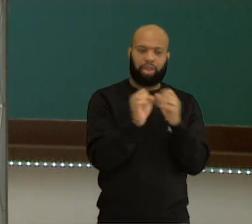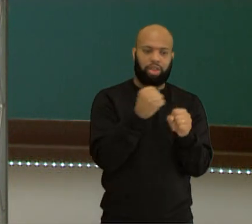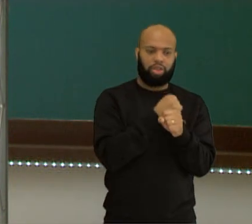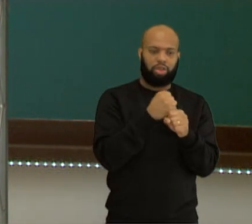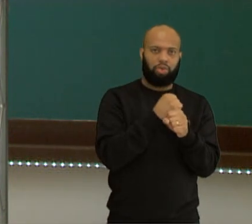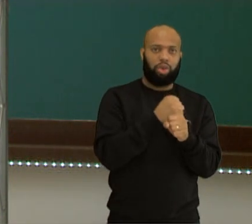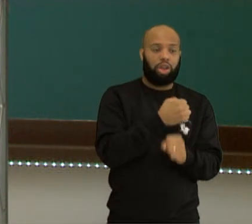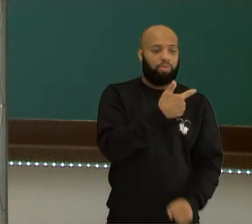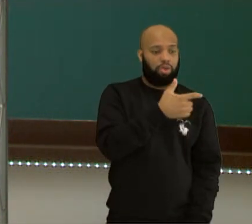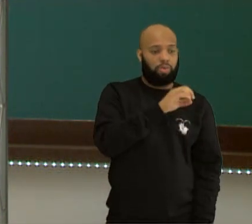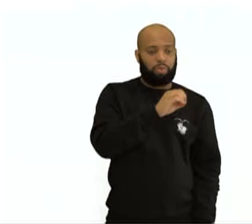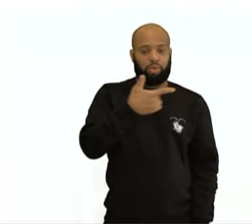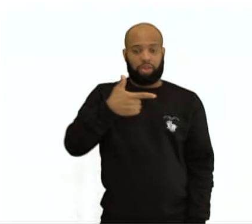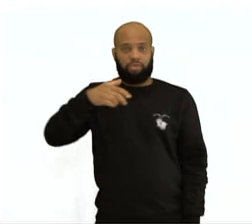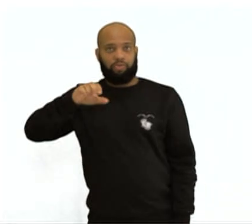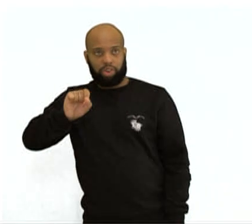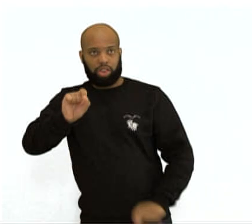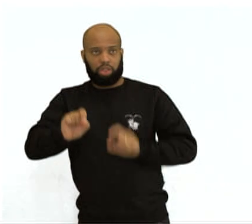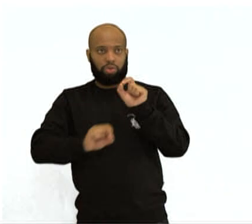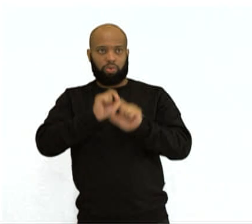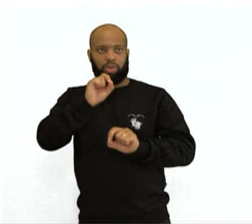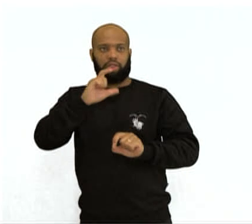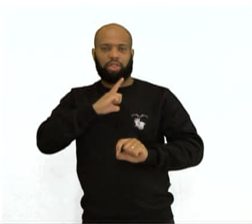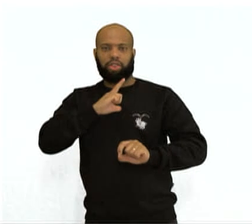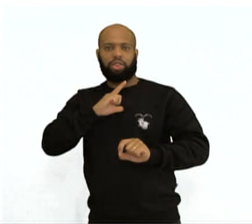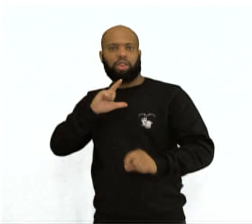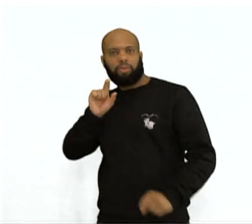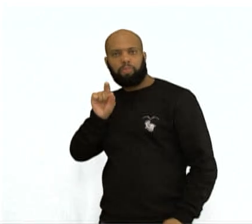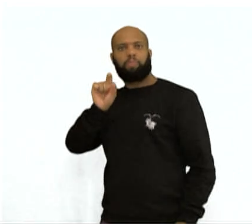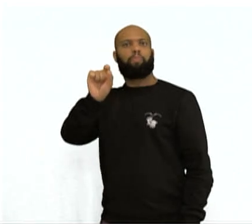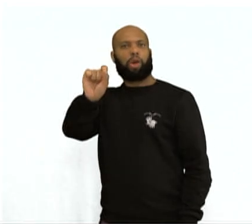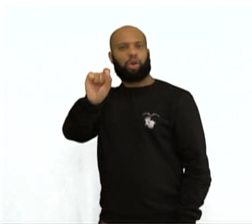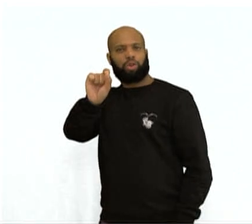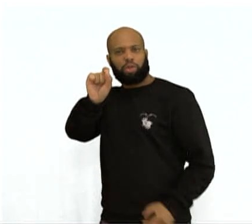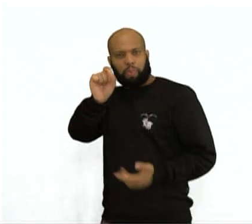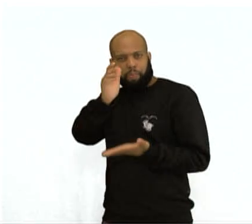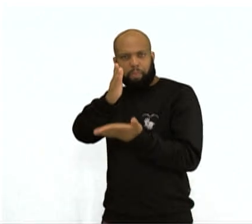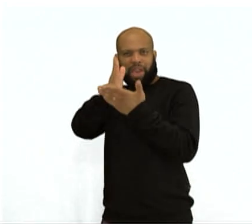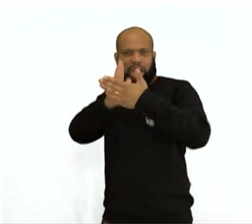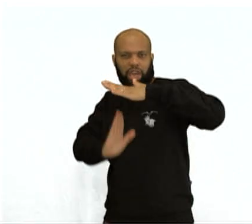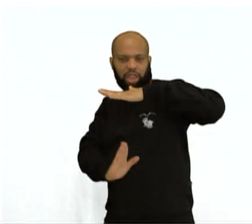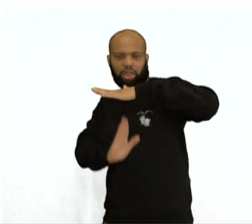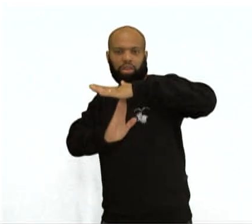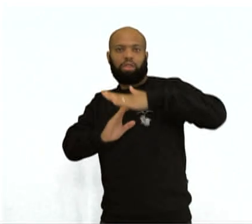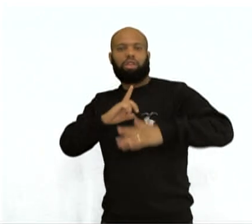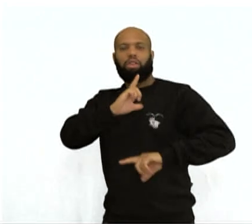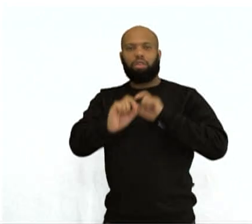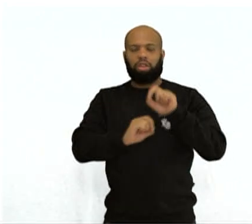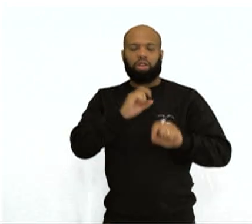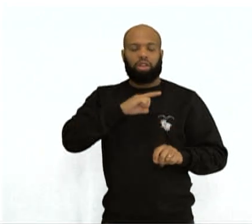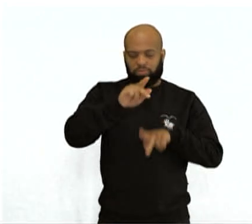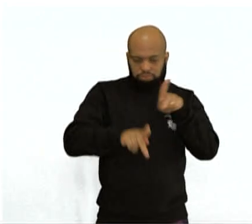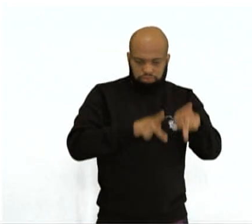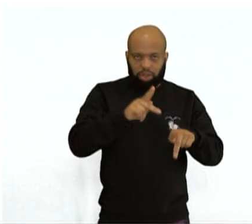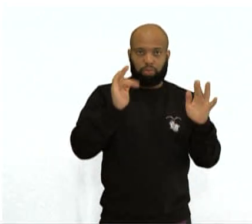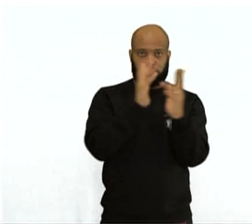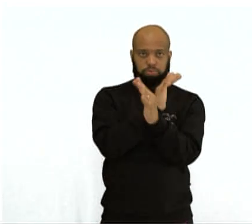será o ponto médio. Isso mesmo, o ponto médio entre as populações urbanas mundiais